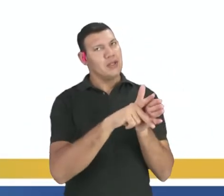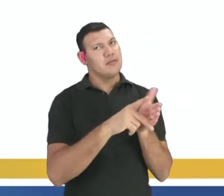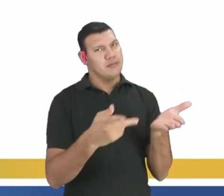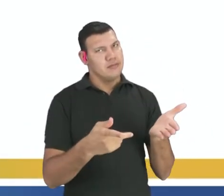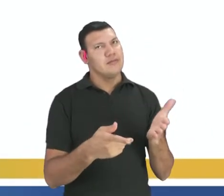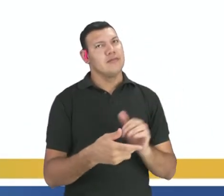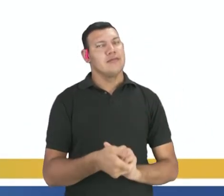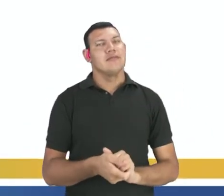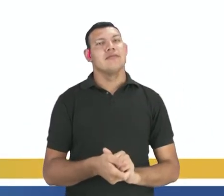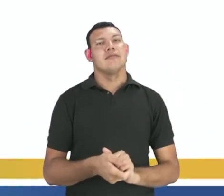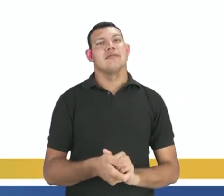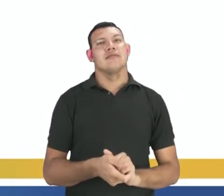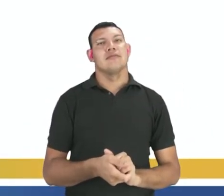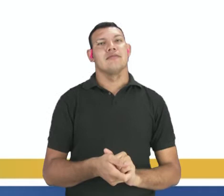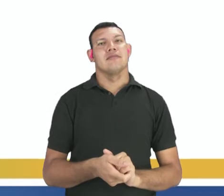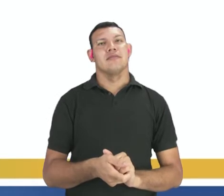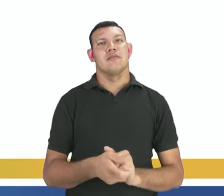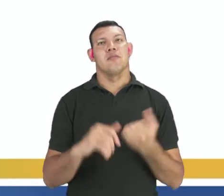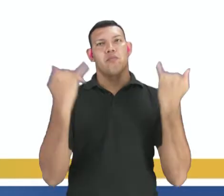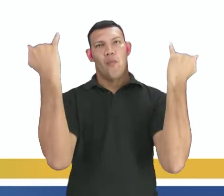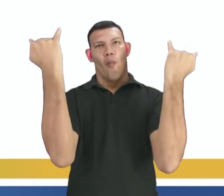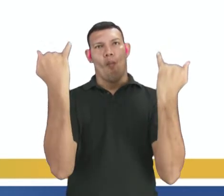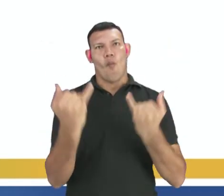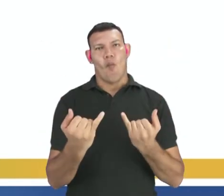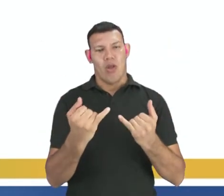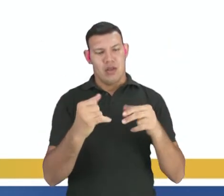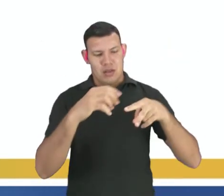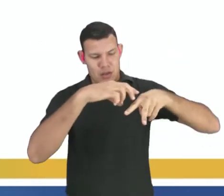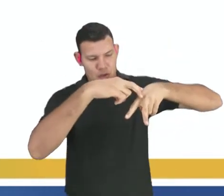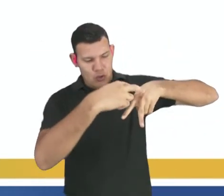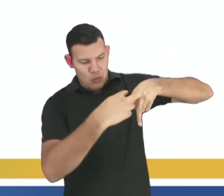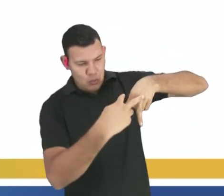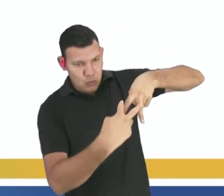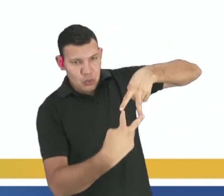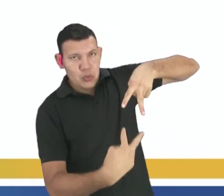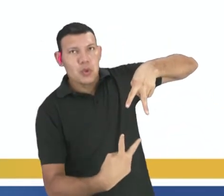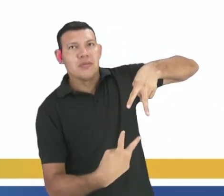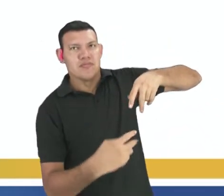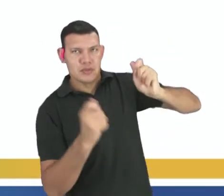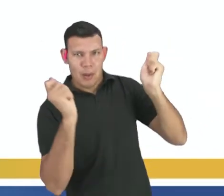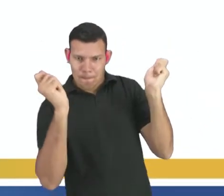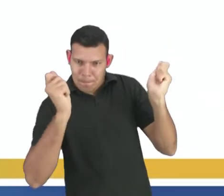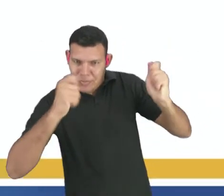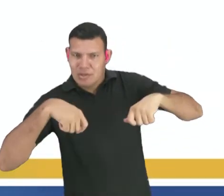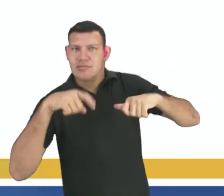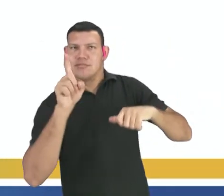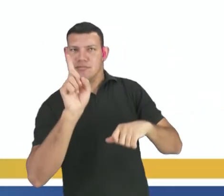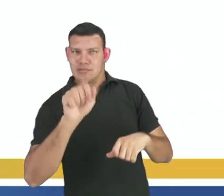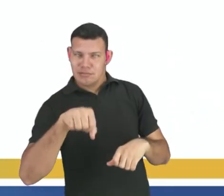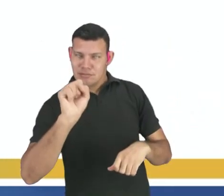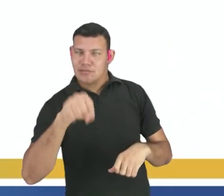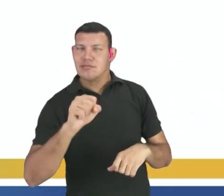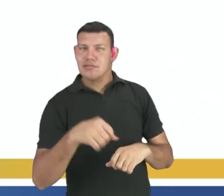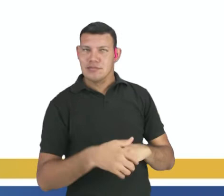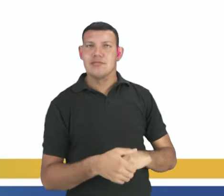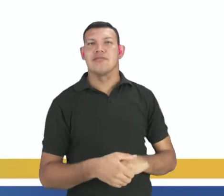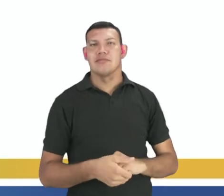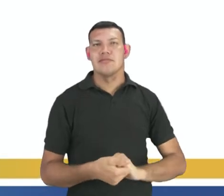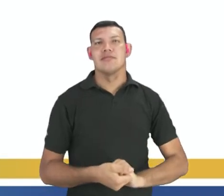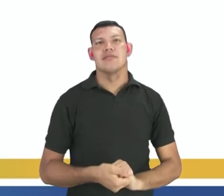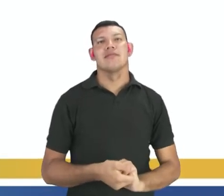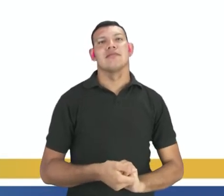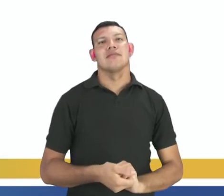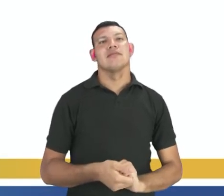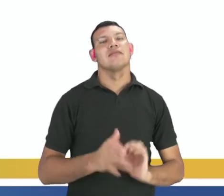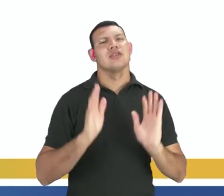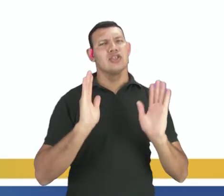que os atletas compridos não possam passar guarda, muito pelo contrário. Não só podem, como devem, né?